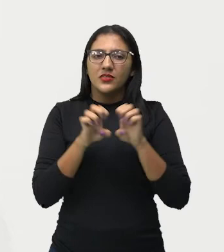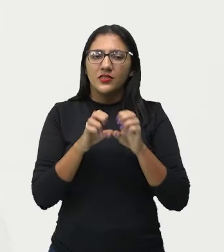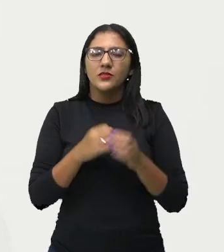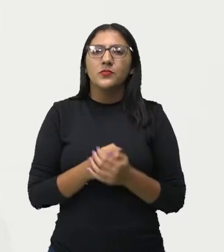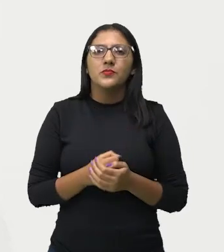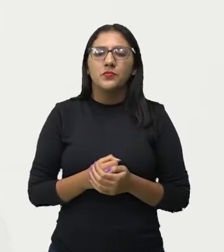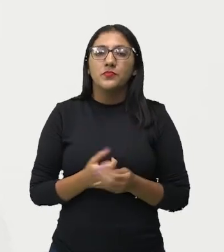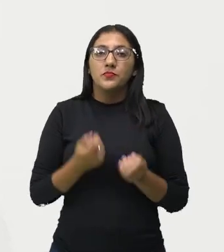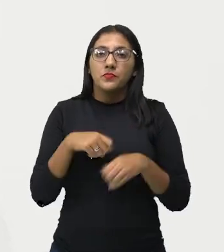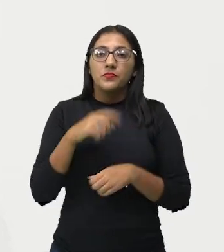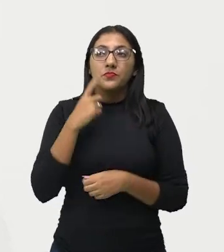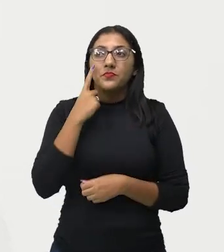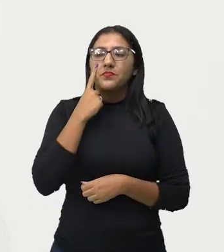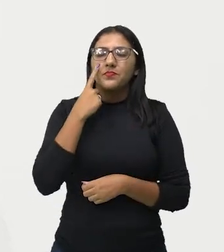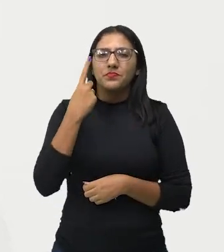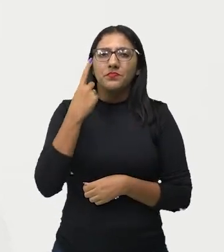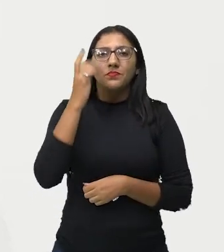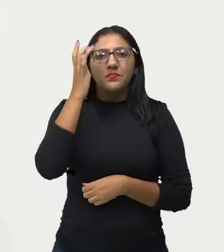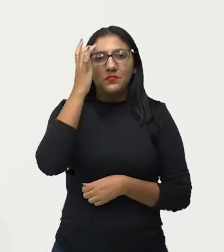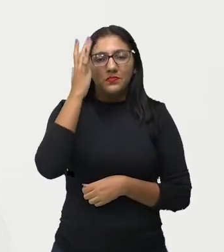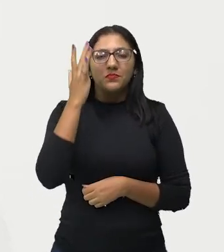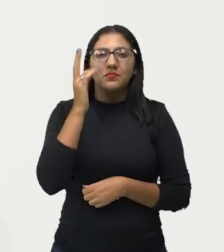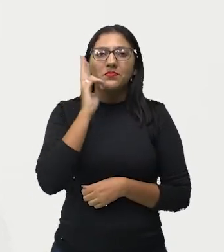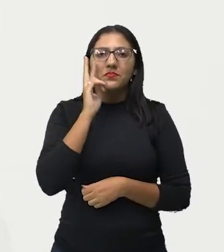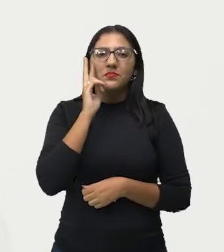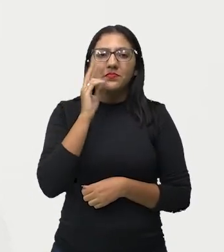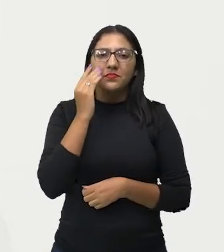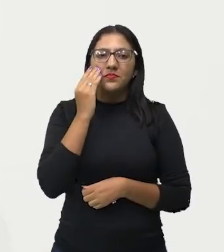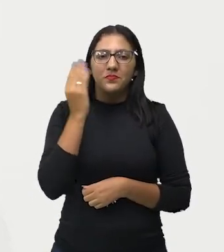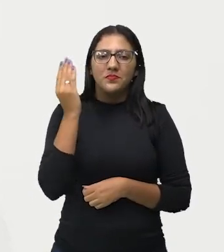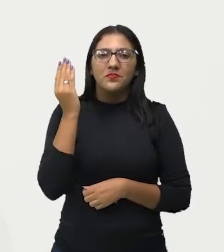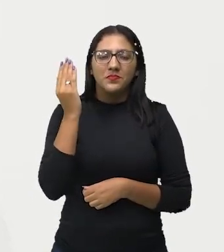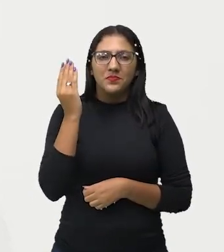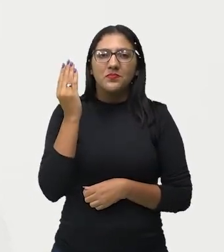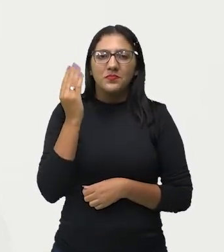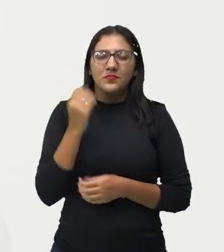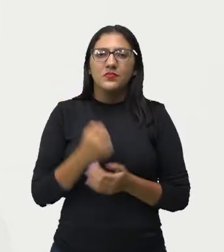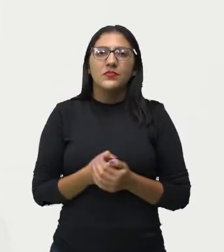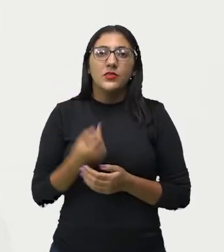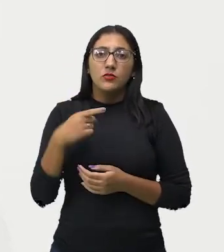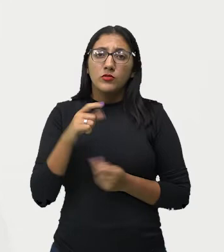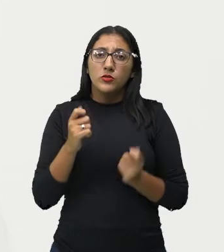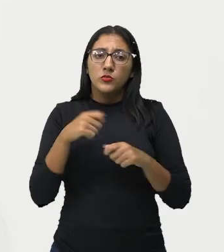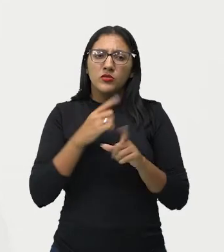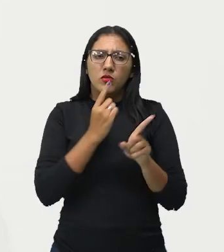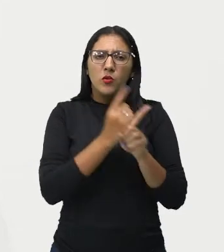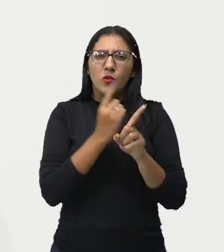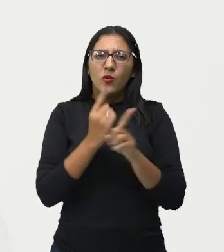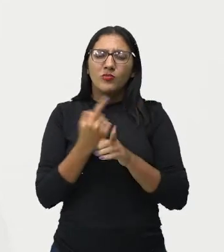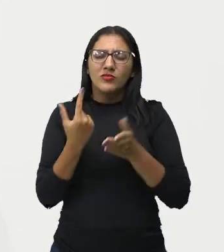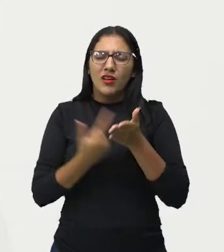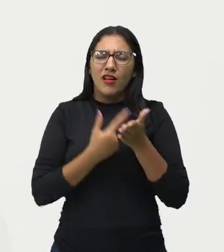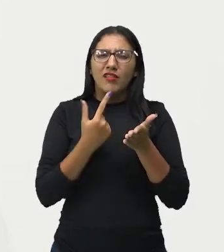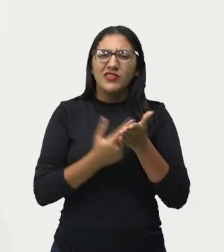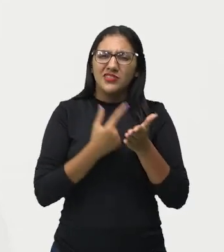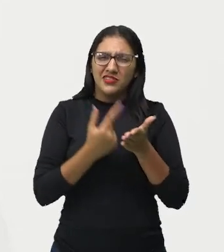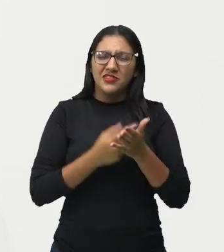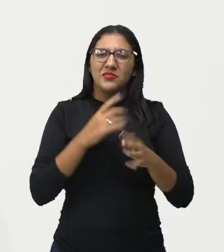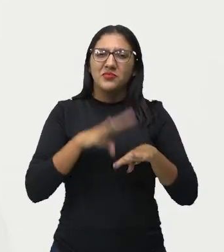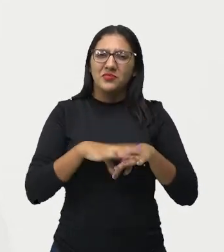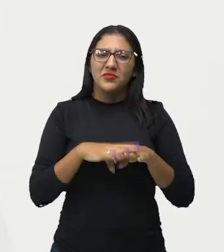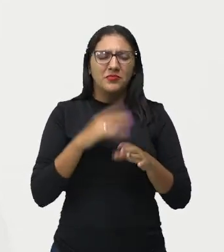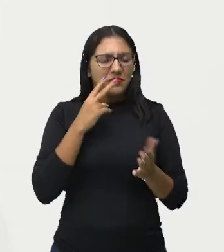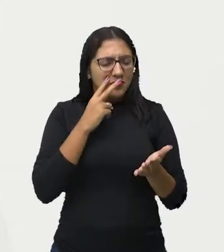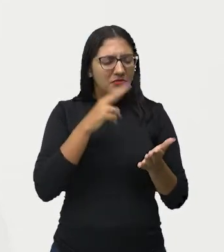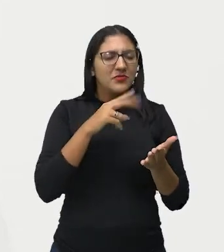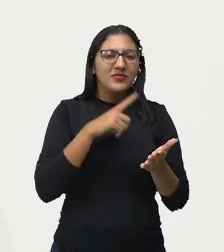juros podemos utilizar essa fórmula que o professor trouxe aqui para você, ó, que você vai encontrar aí nos livros aí de matemática,